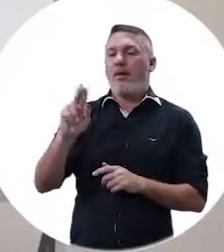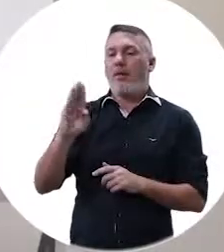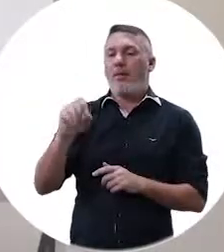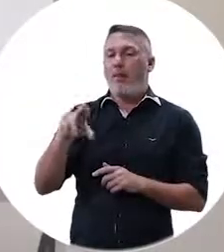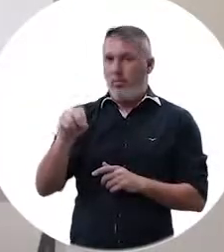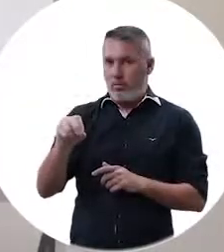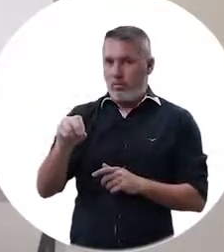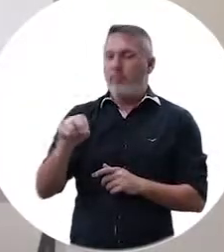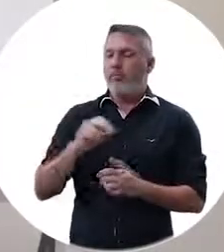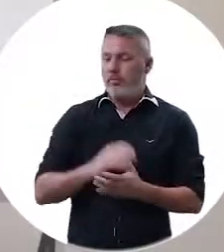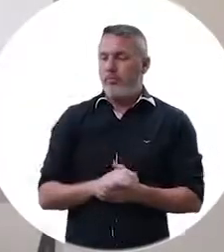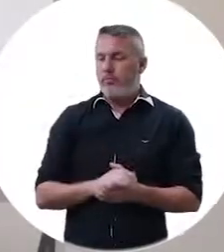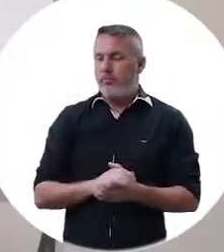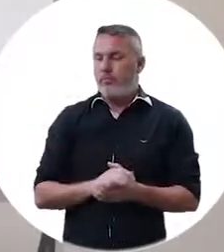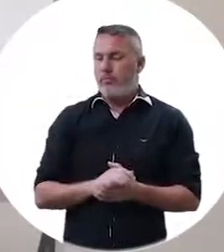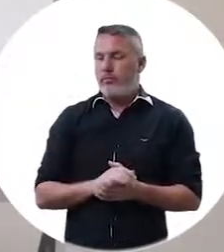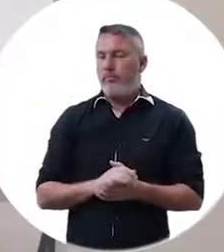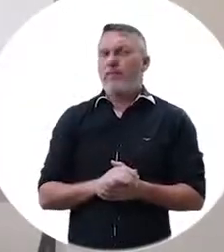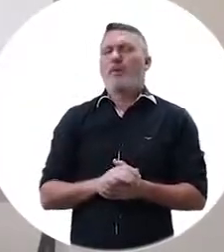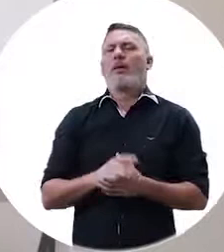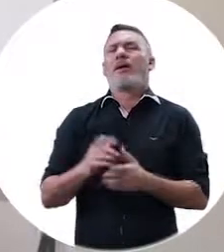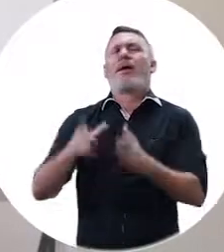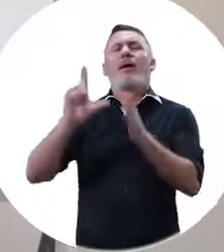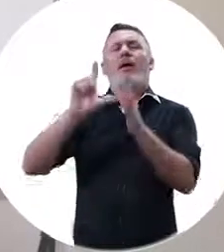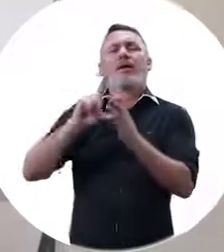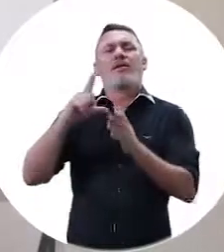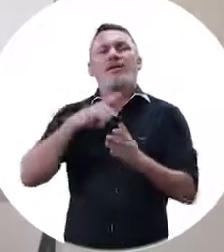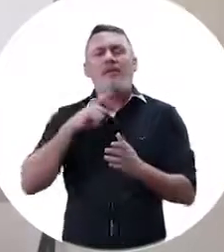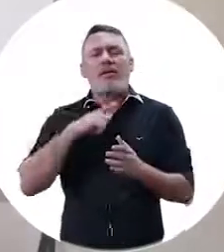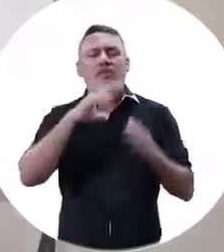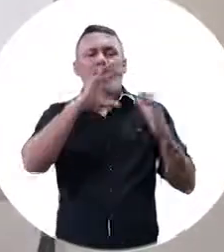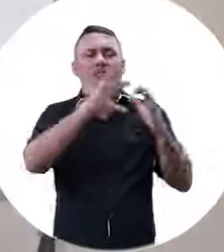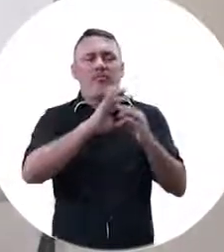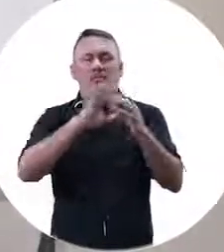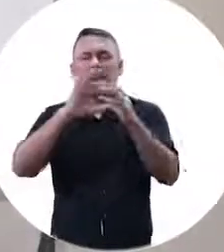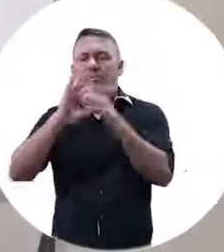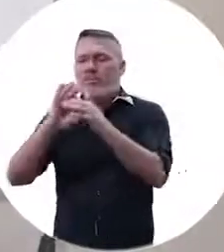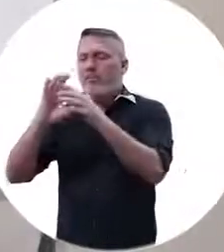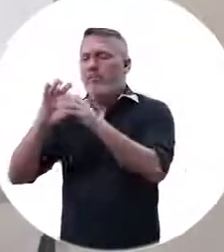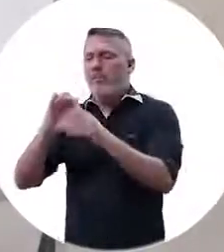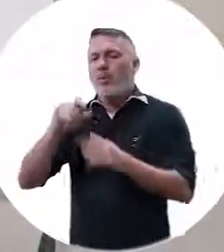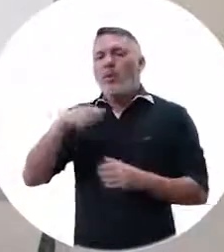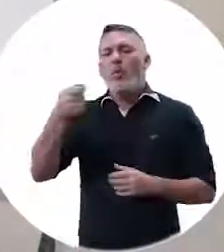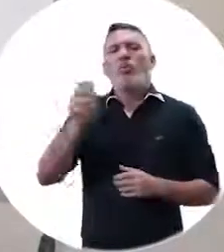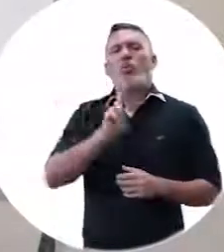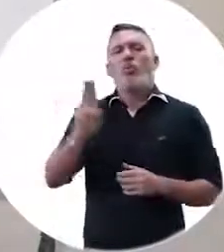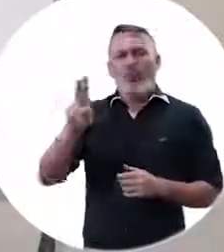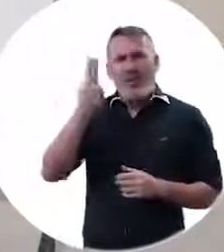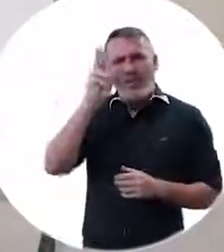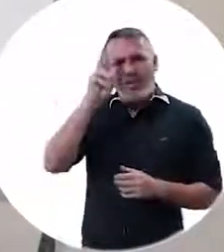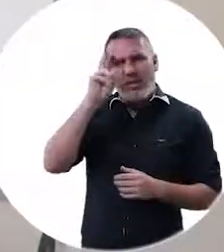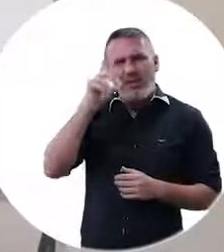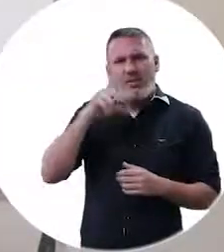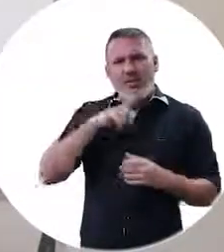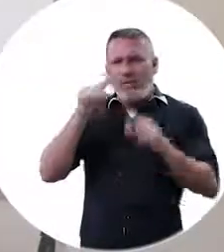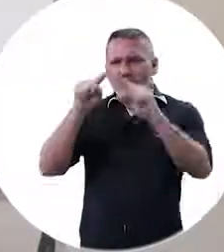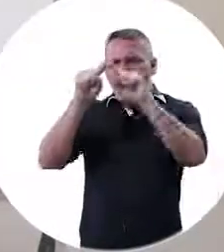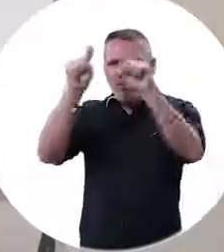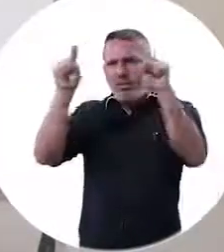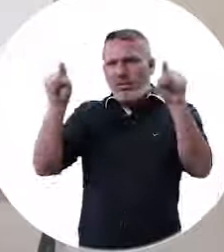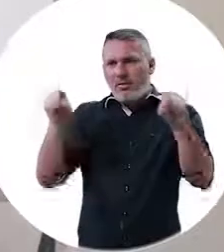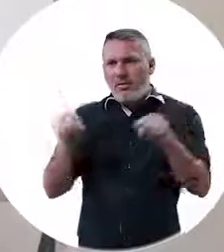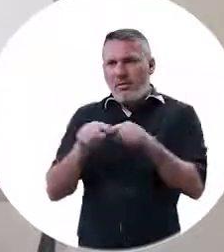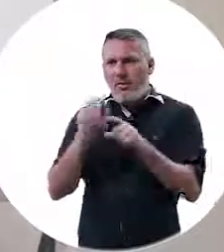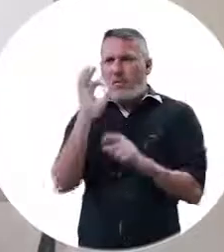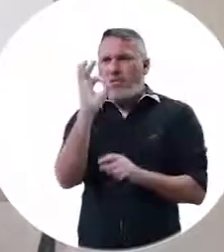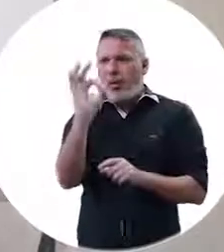Tetrametil. Lá na aula de classificação de cadeias, eu chamei esse camarada de um nome. Lembra